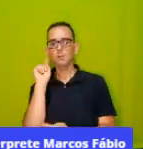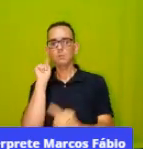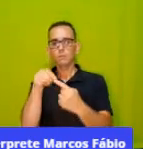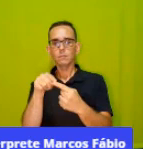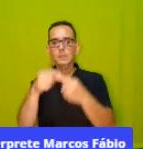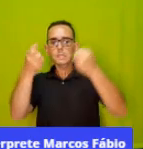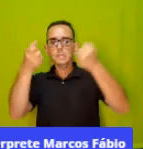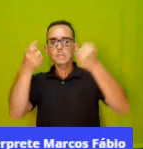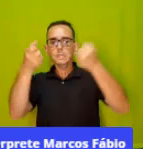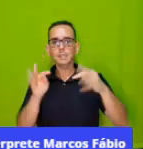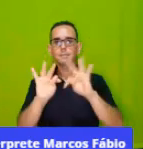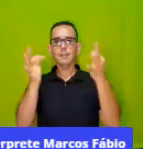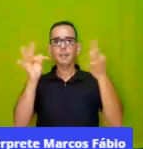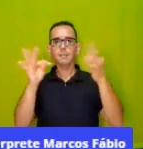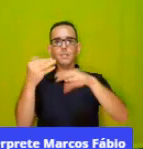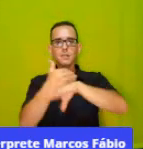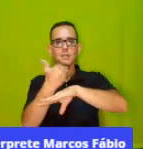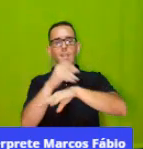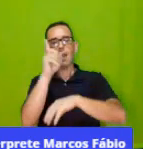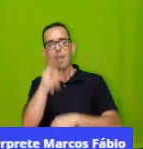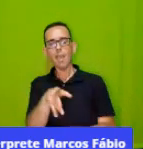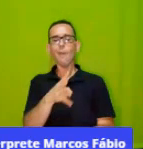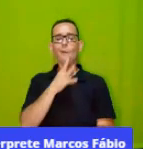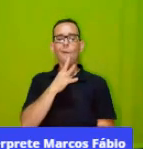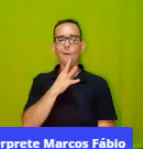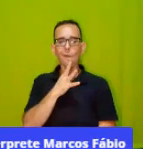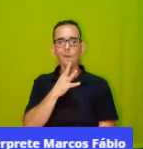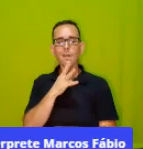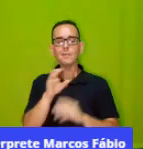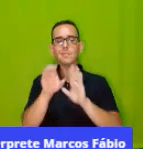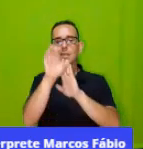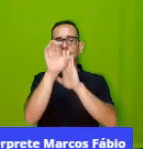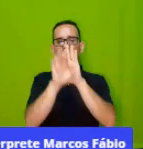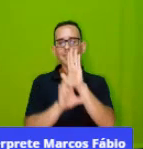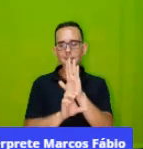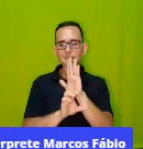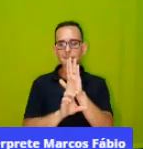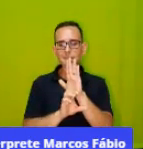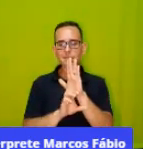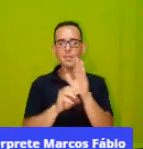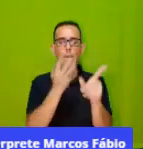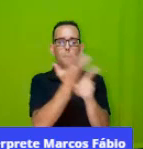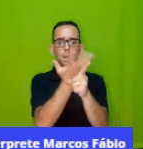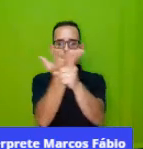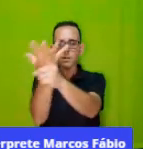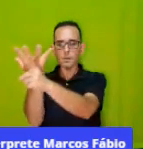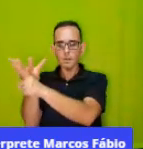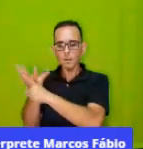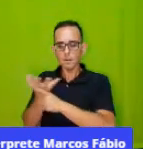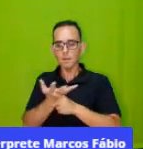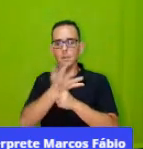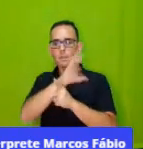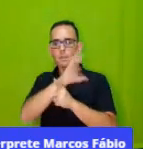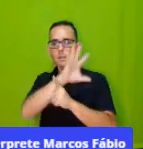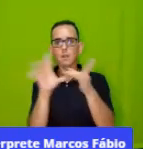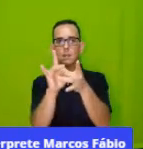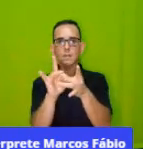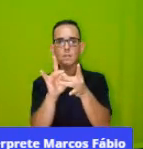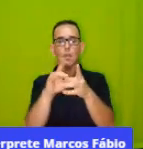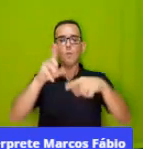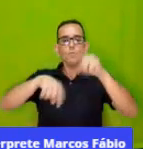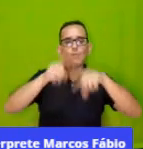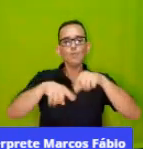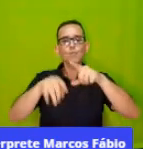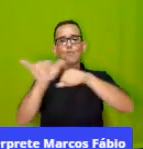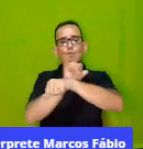tecnologia assistiva é uma área de conhecimento de características interdisciplinar que engloba produtos,